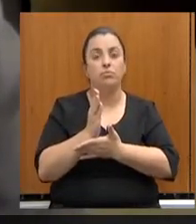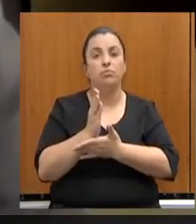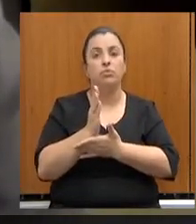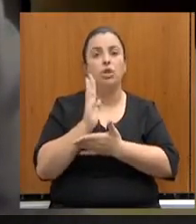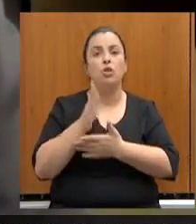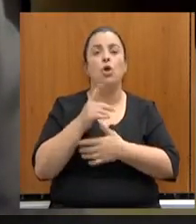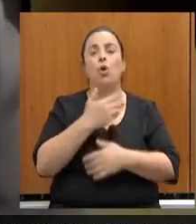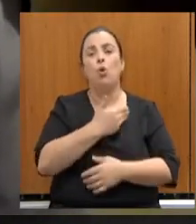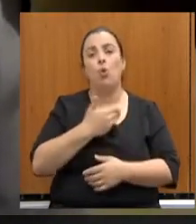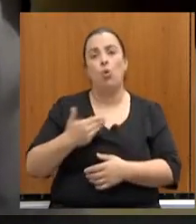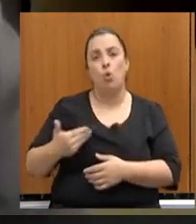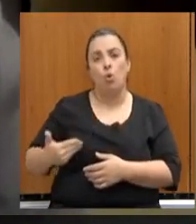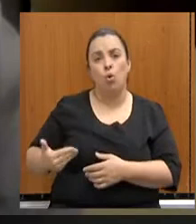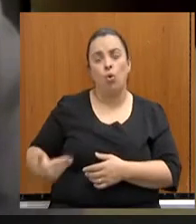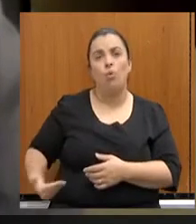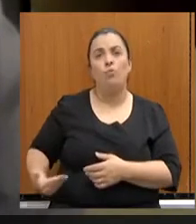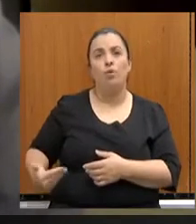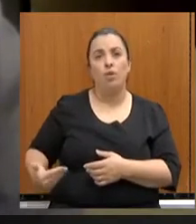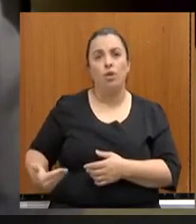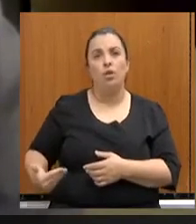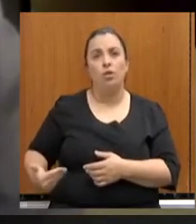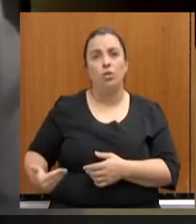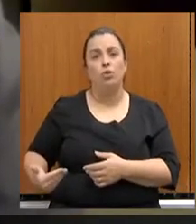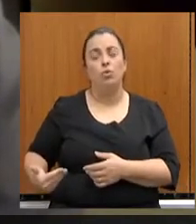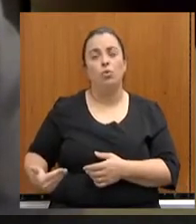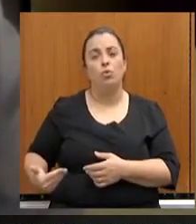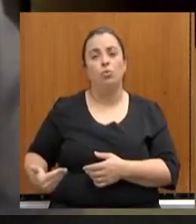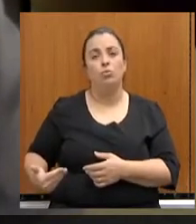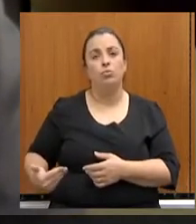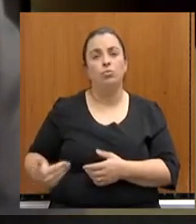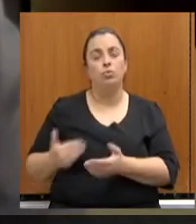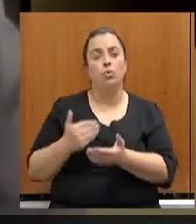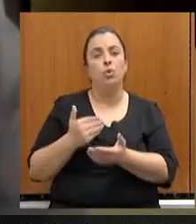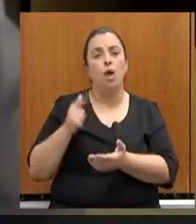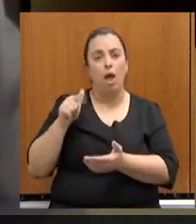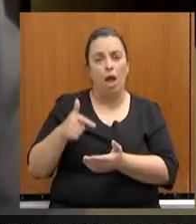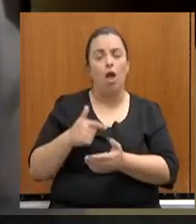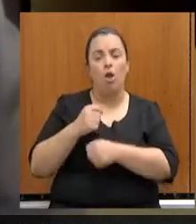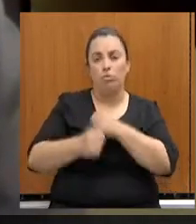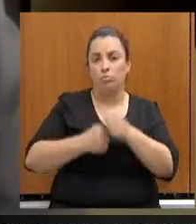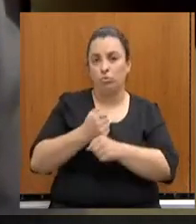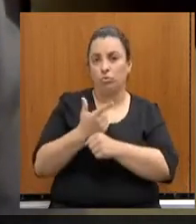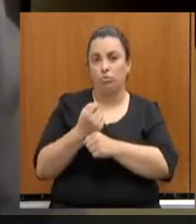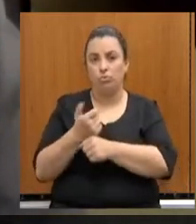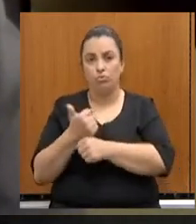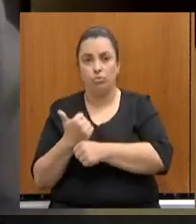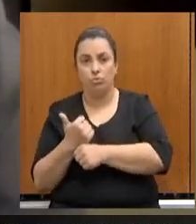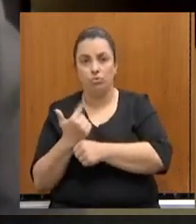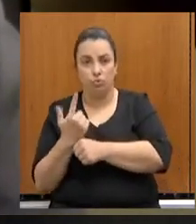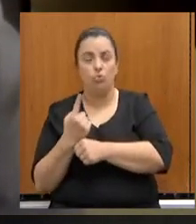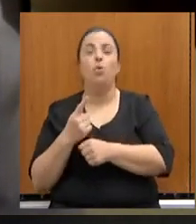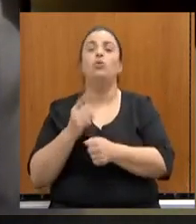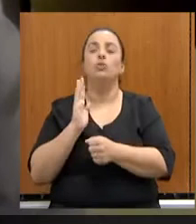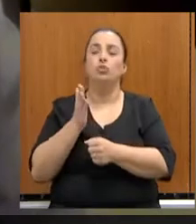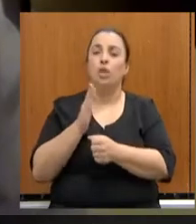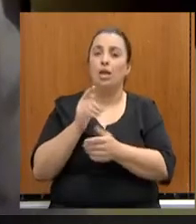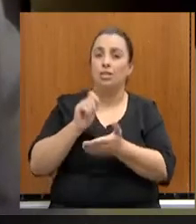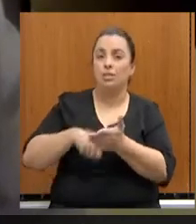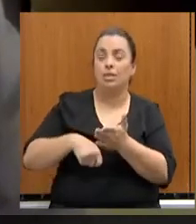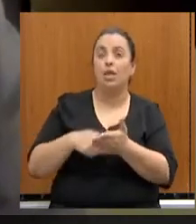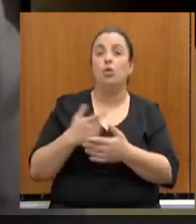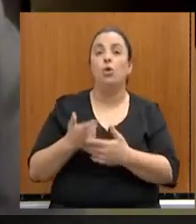pelo operador n2021 é um criando benefício do INSS